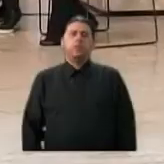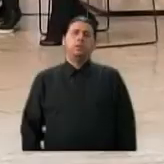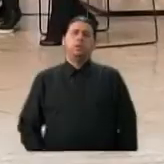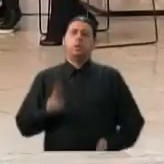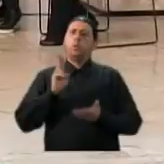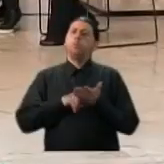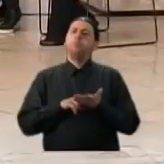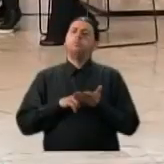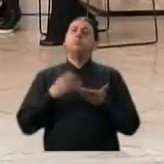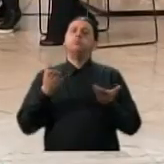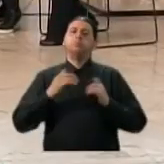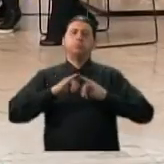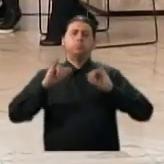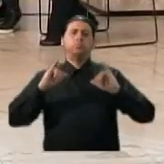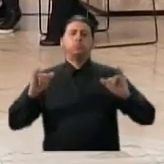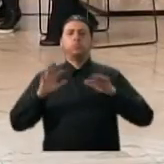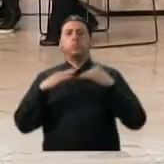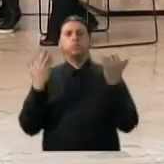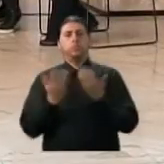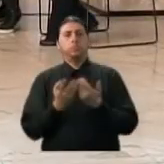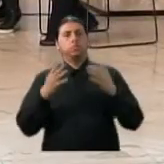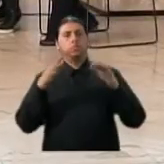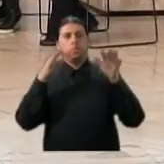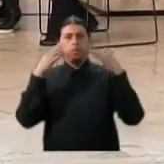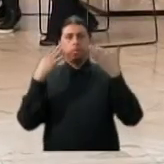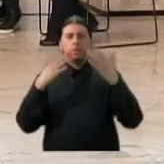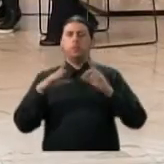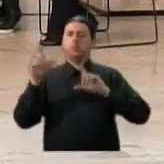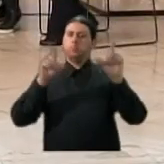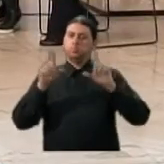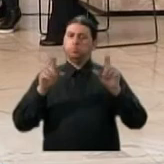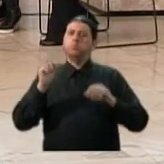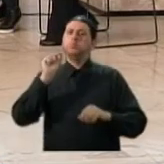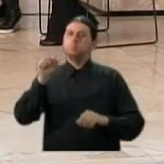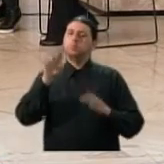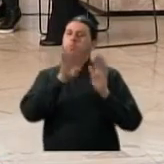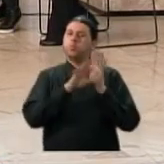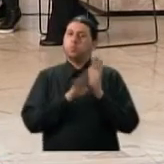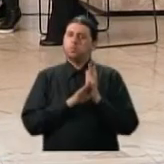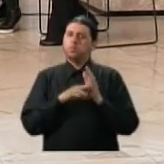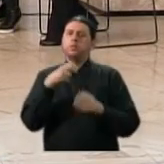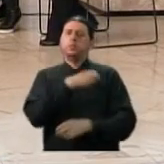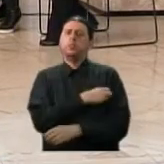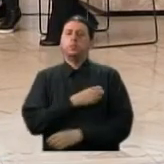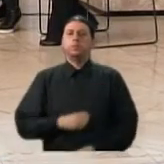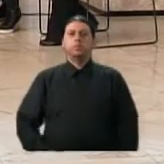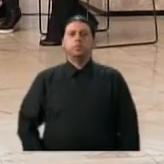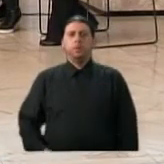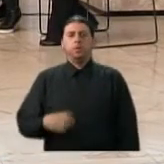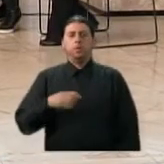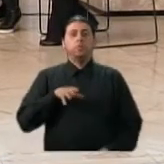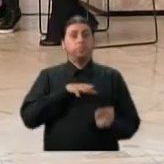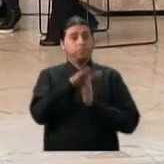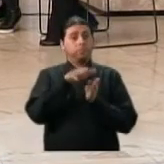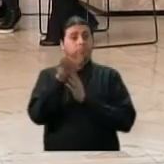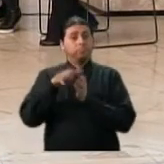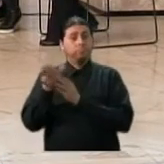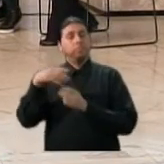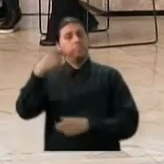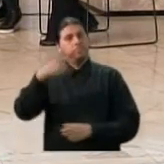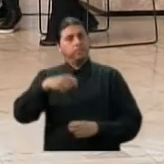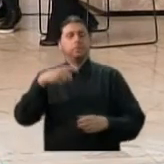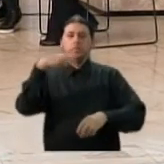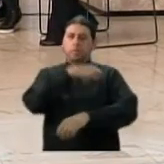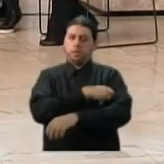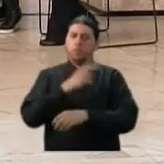que vocês dão, né, para as famílias que estão nos assistindo, né, sobre a vacinação? Eu acho que o conselho é que vacinem, né, que procurem,